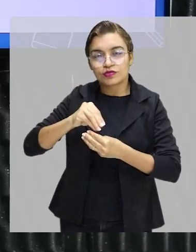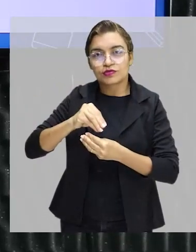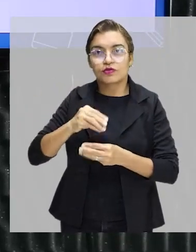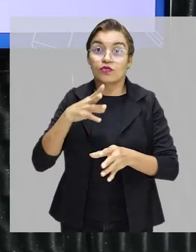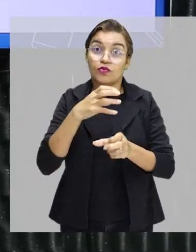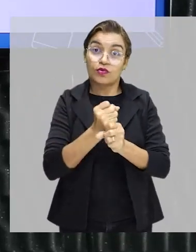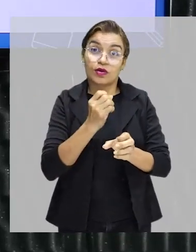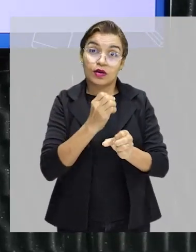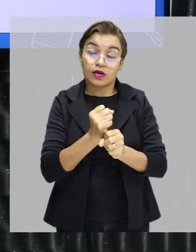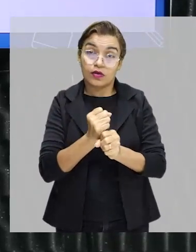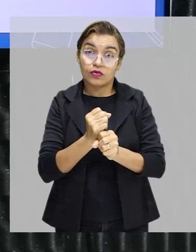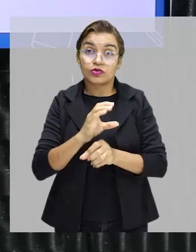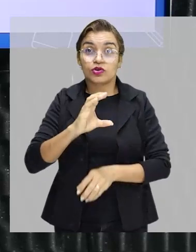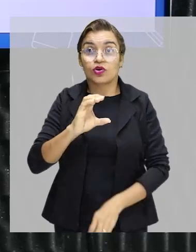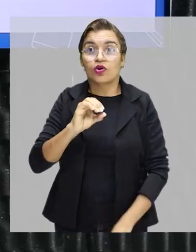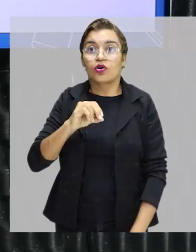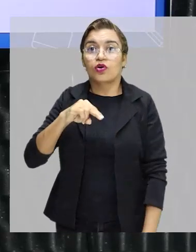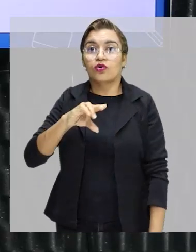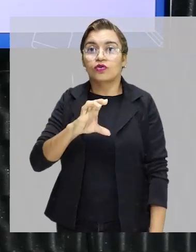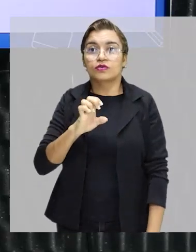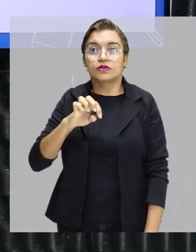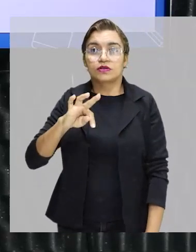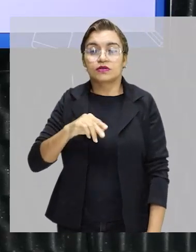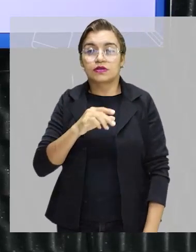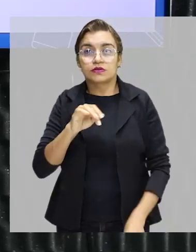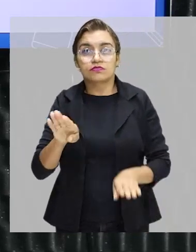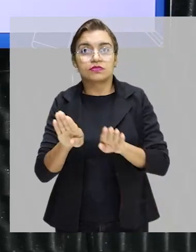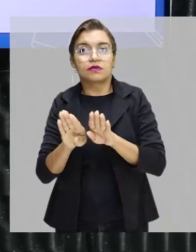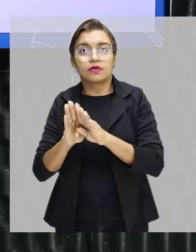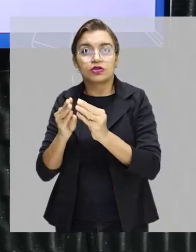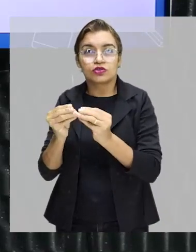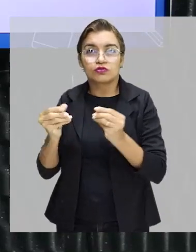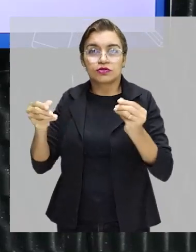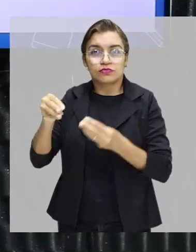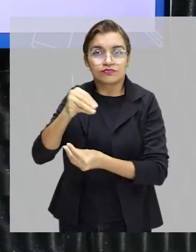de concentrações e também diluição